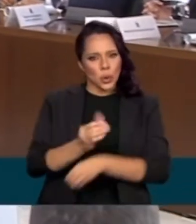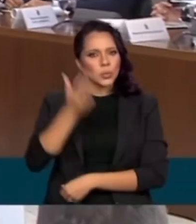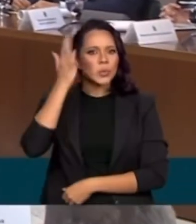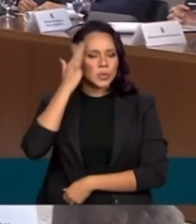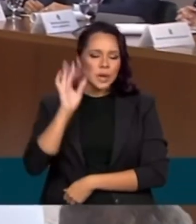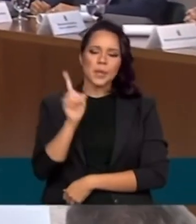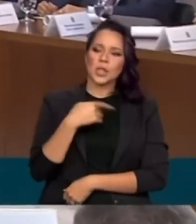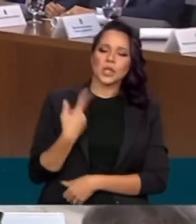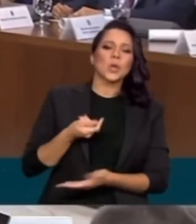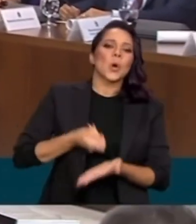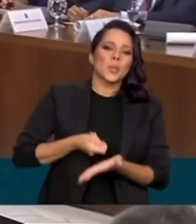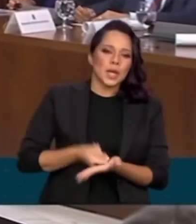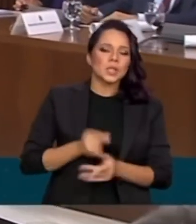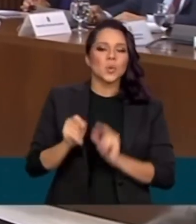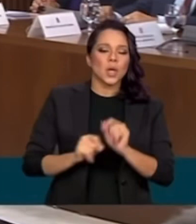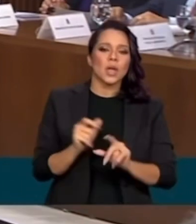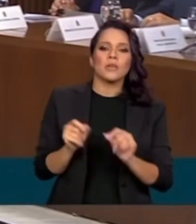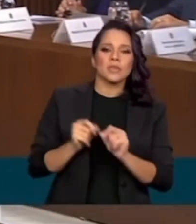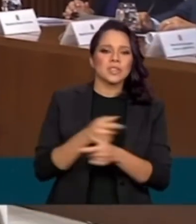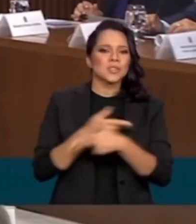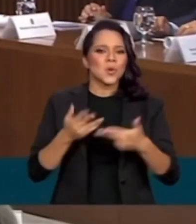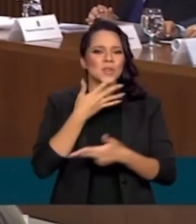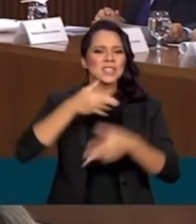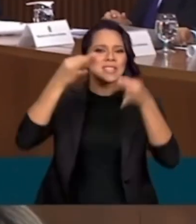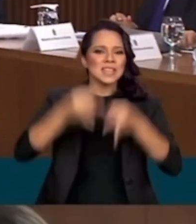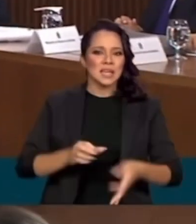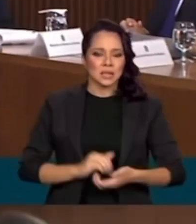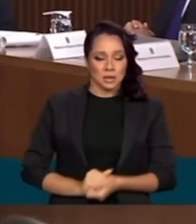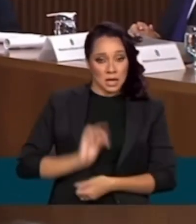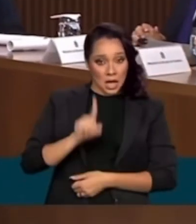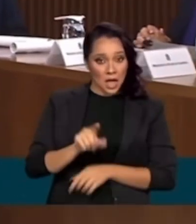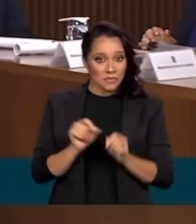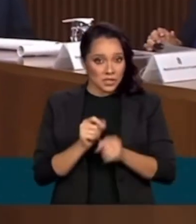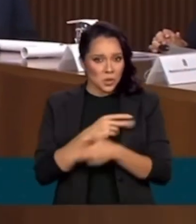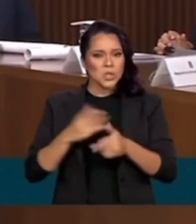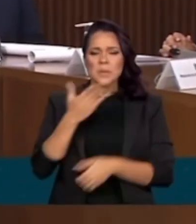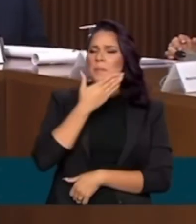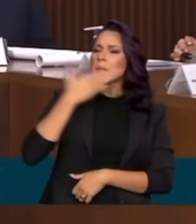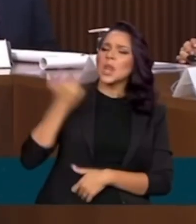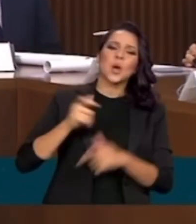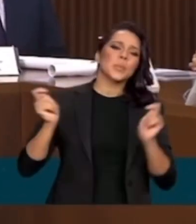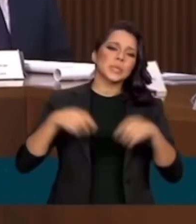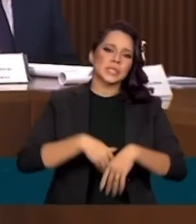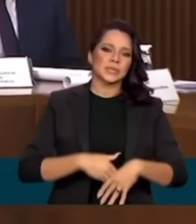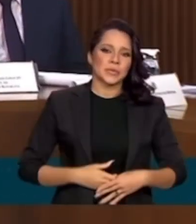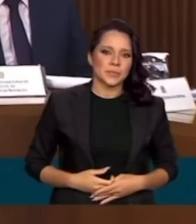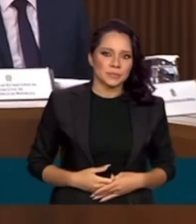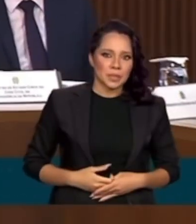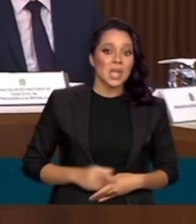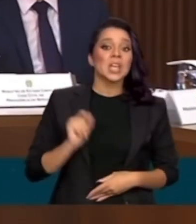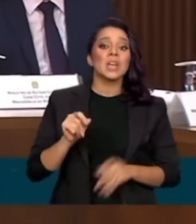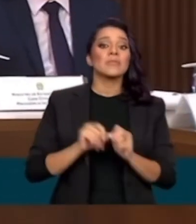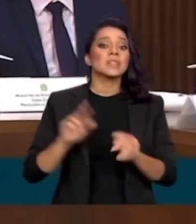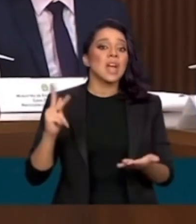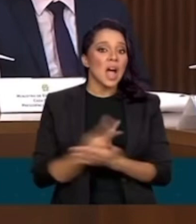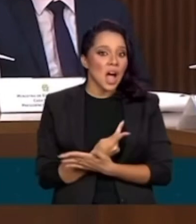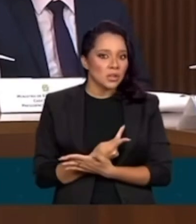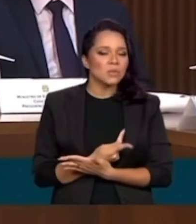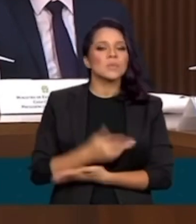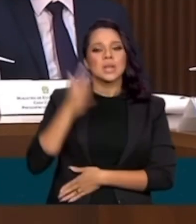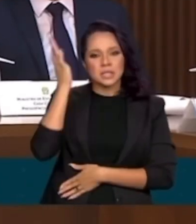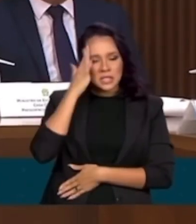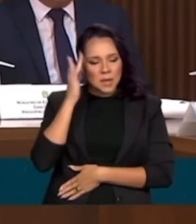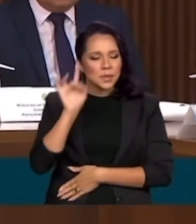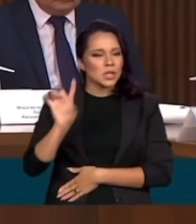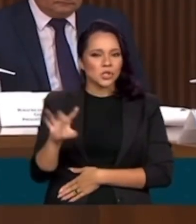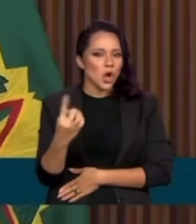sabe que a nossa obrigação é fazer as coisas corretas, é fazer as coisas da melhor forma possível. Quem fizer errado sabe que